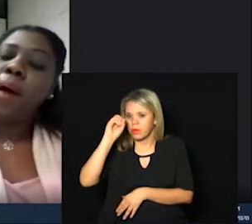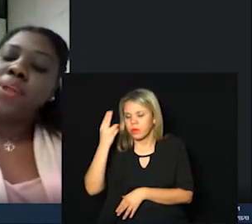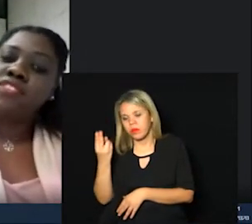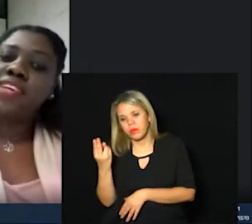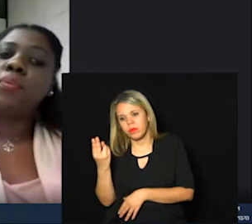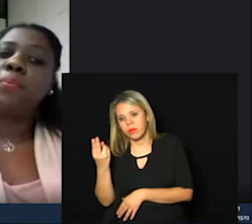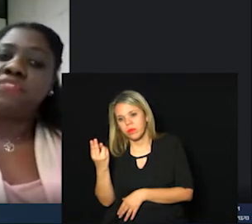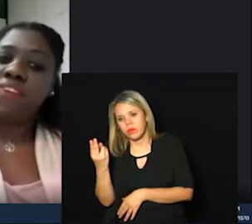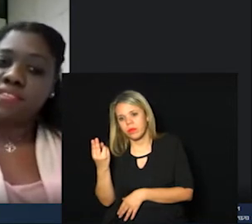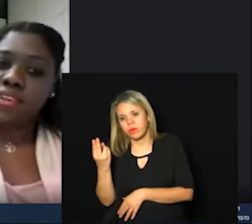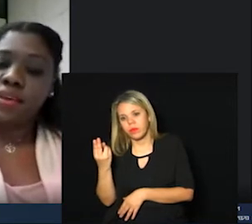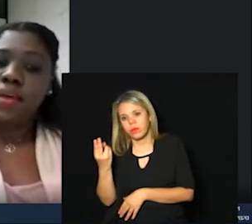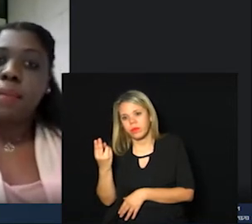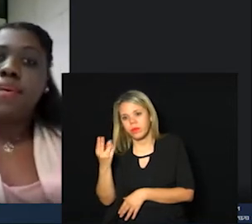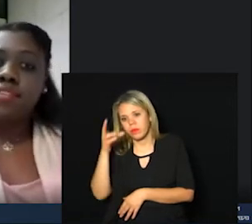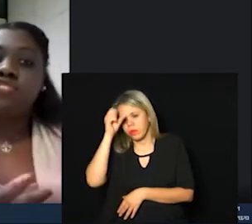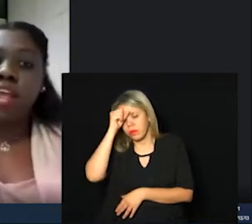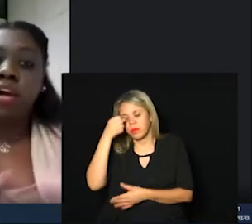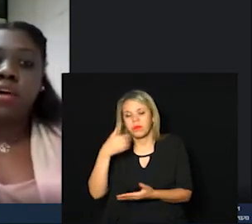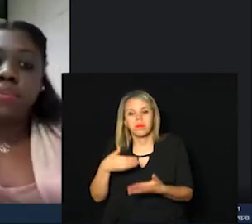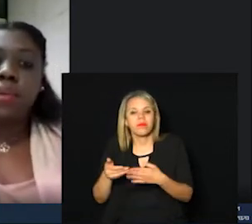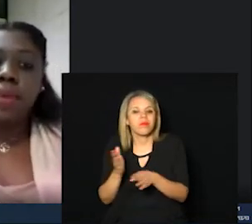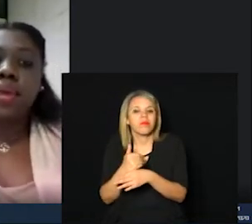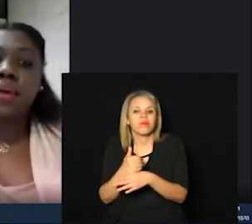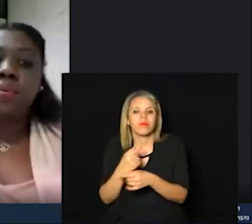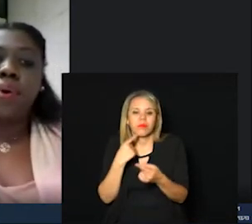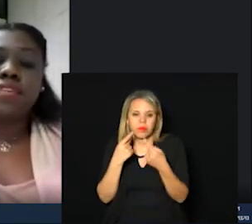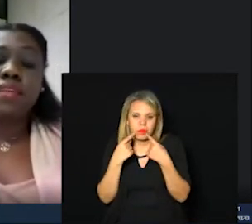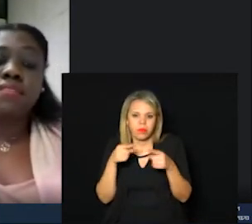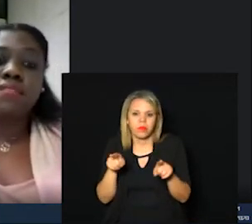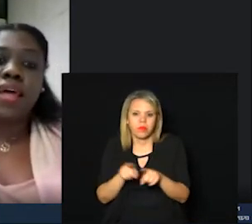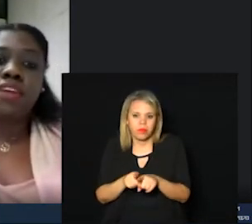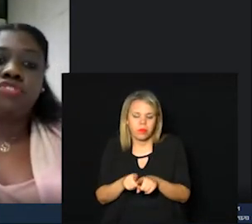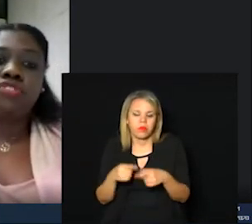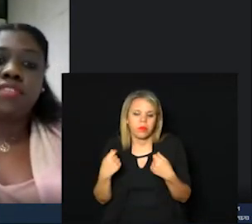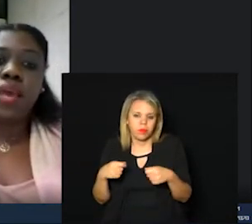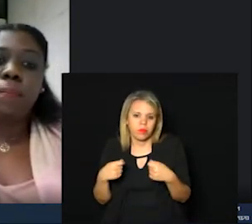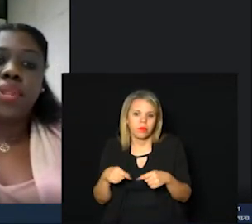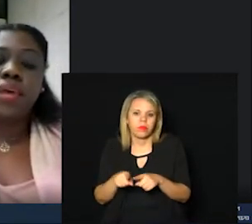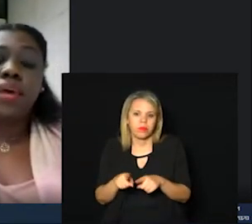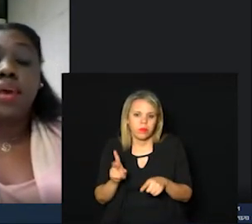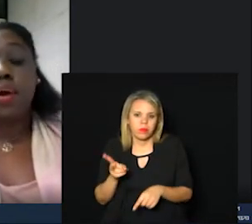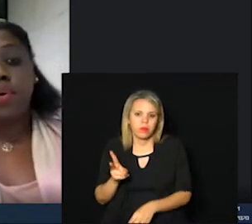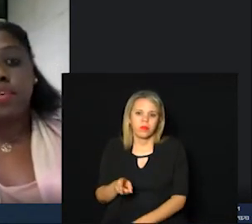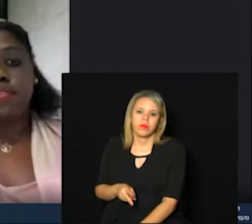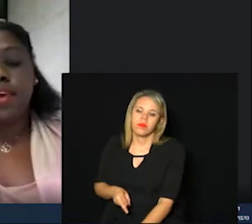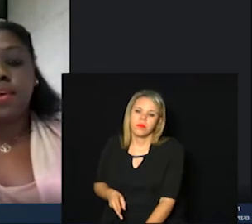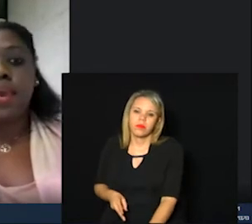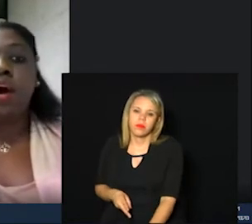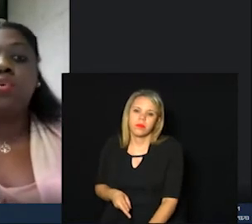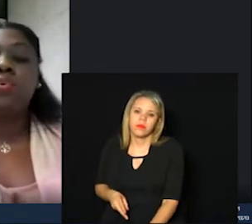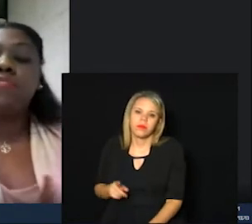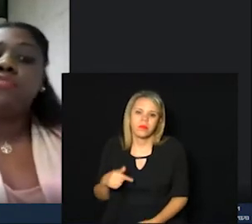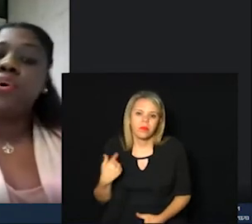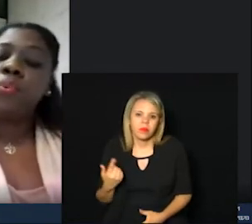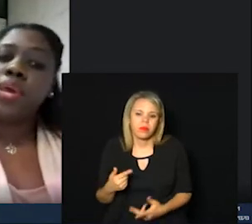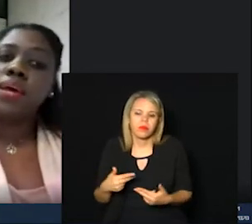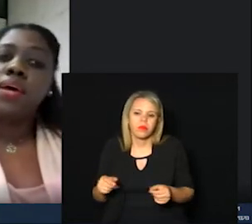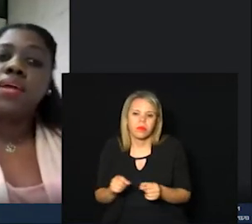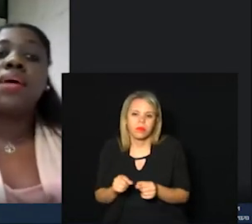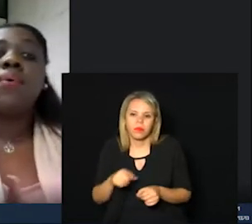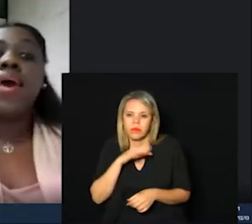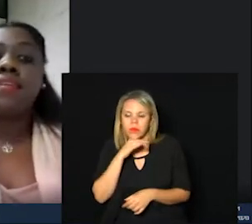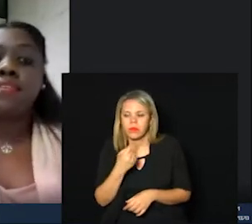o aprendizado por fazer, mas que dialogam também com essa necessidade de sempre reconhecer que algo que foi